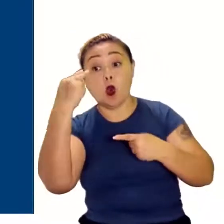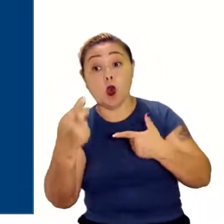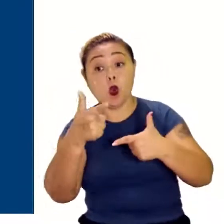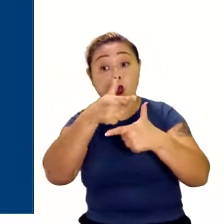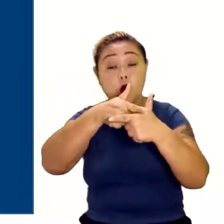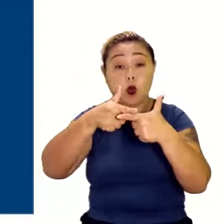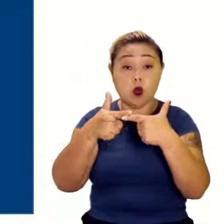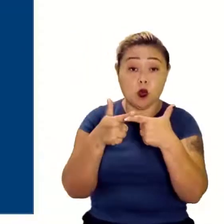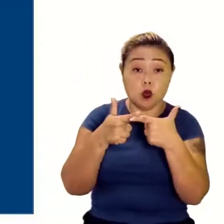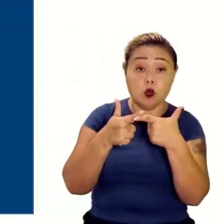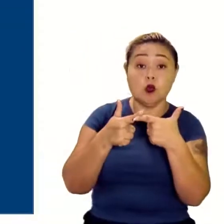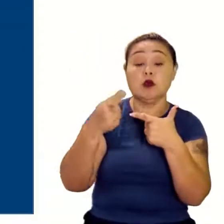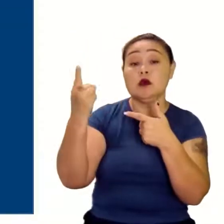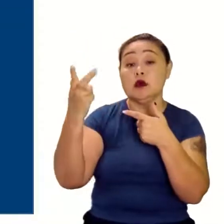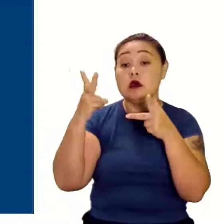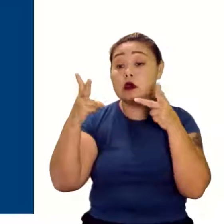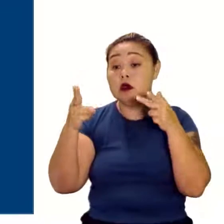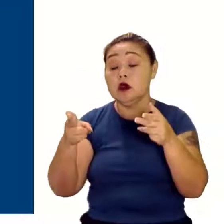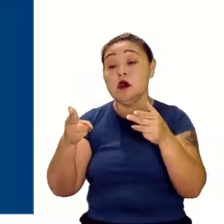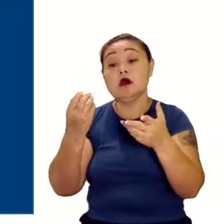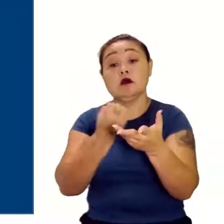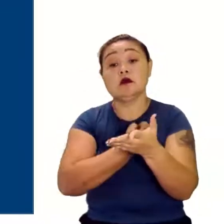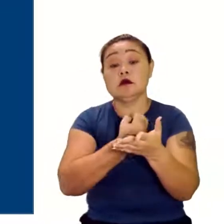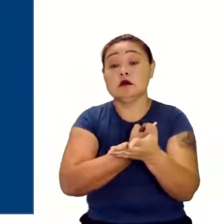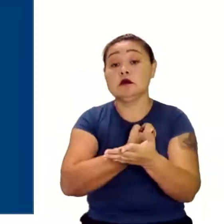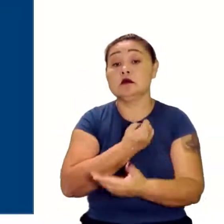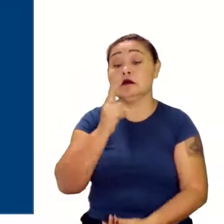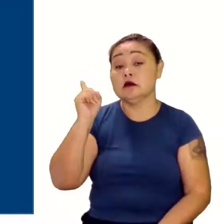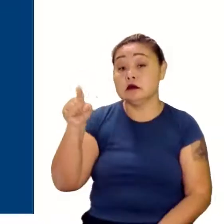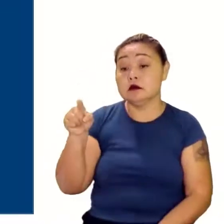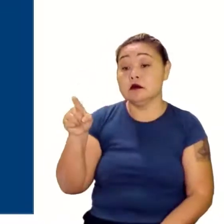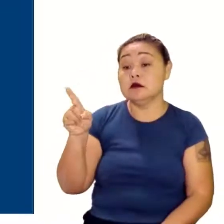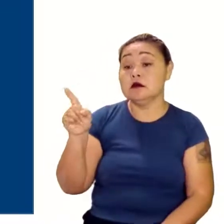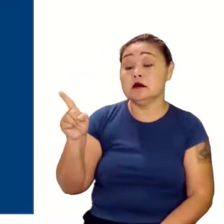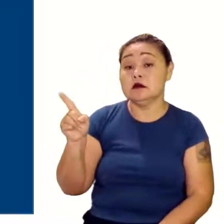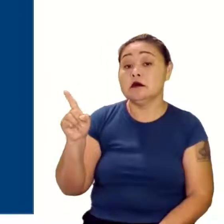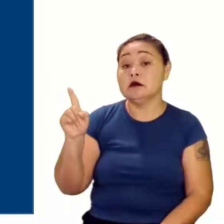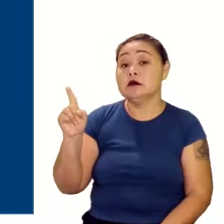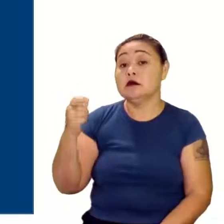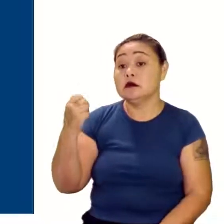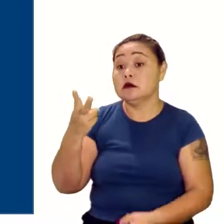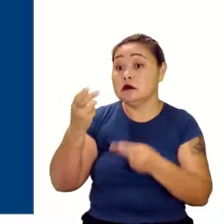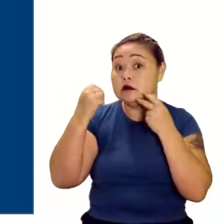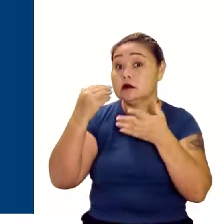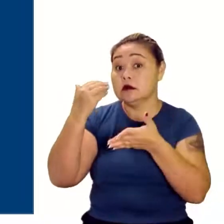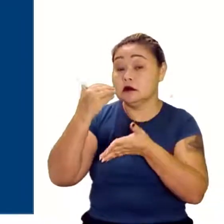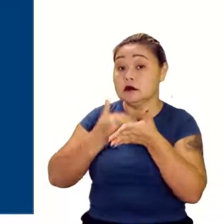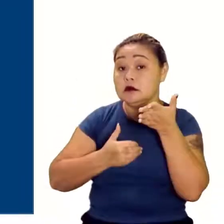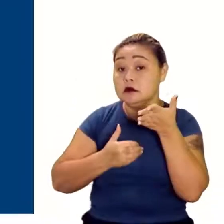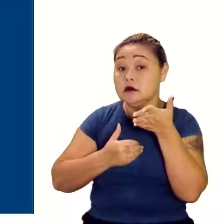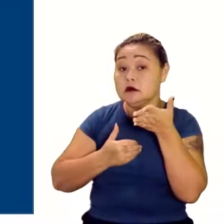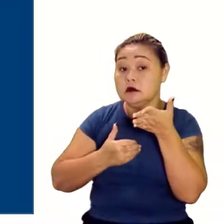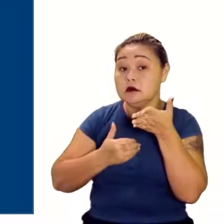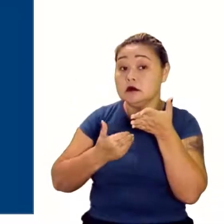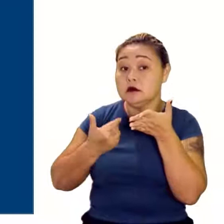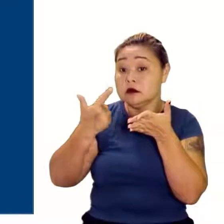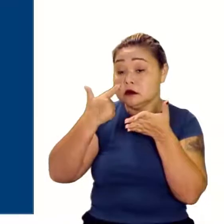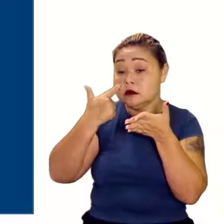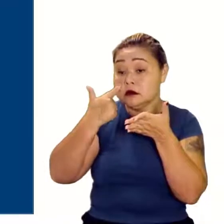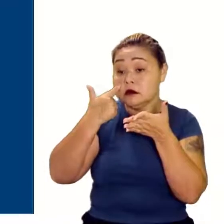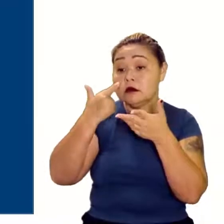índice e expoente pelo mesmo número, pelo mesmo valor. Nesse caso aqui, nós percebemos o quê? Diminuiu, não é? Então, se quer